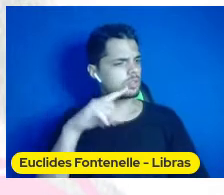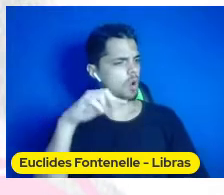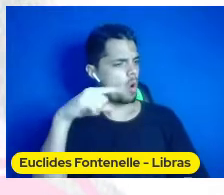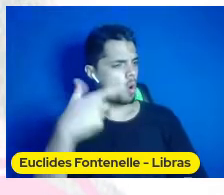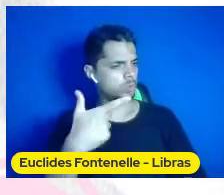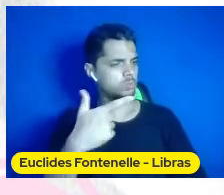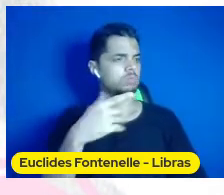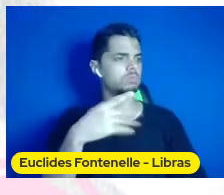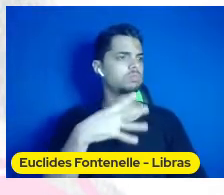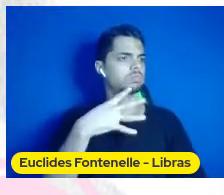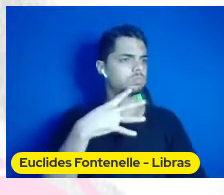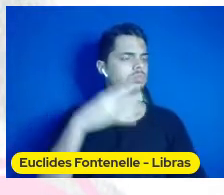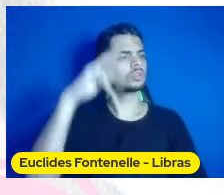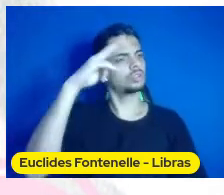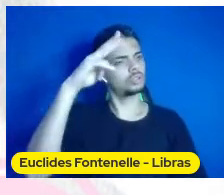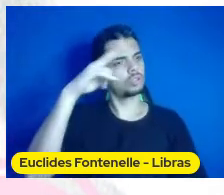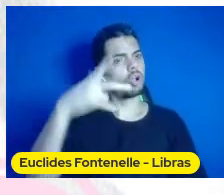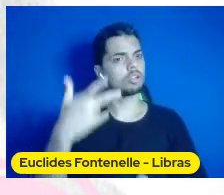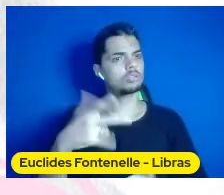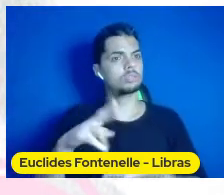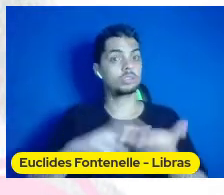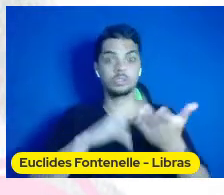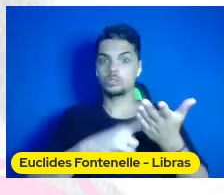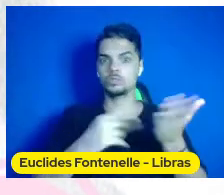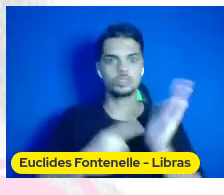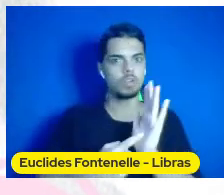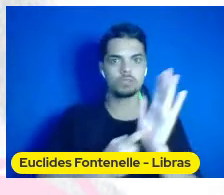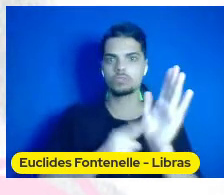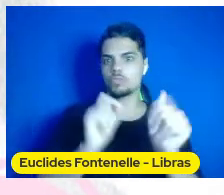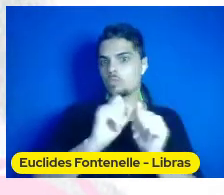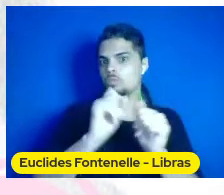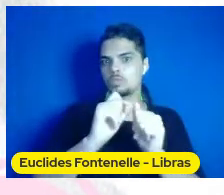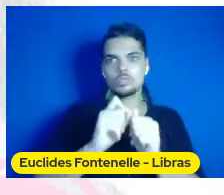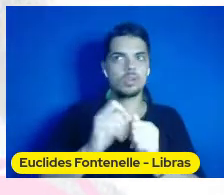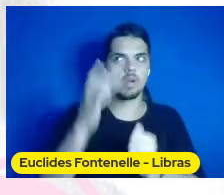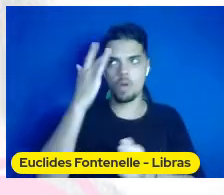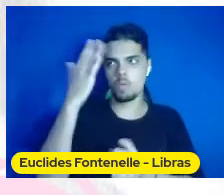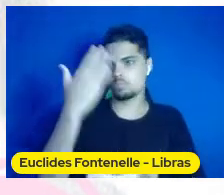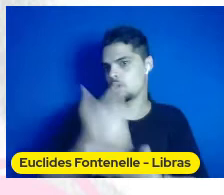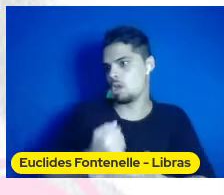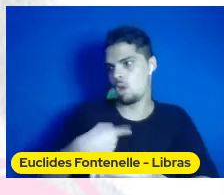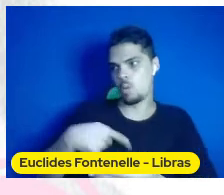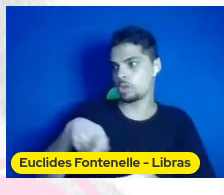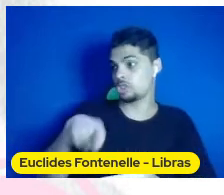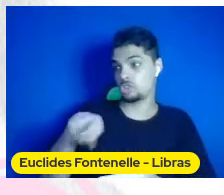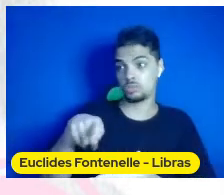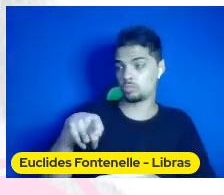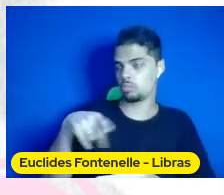que eu considero um sucesso. Eu acho que ela está na quinta edição, já tem pelo menos